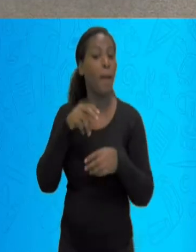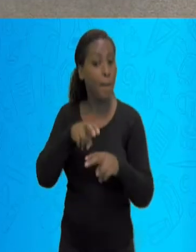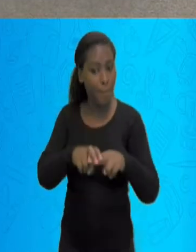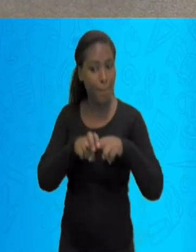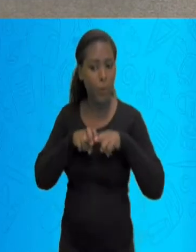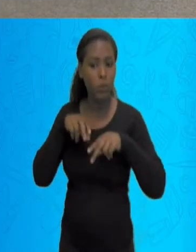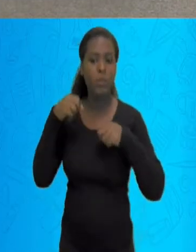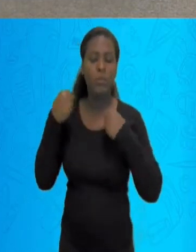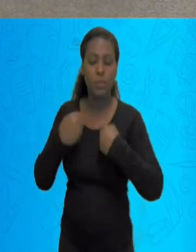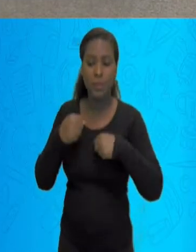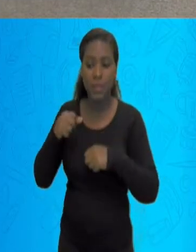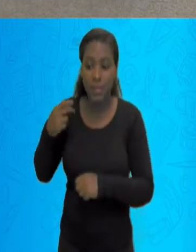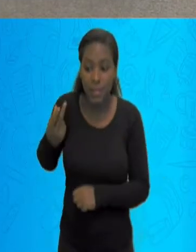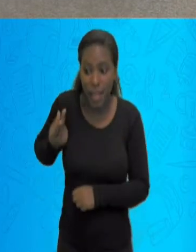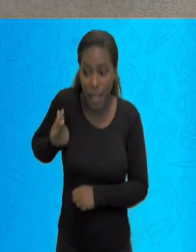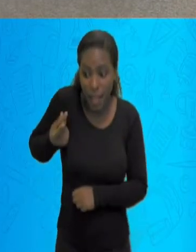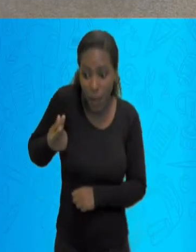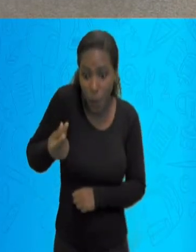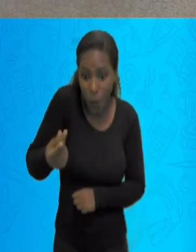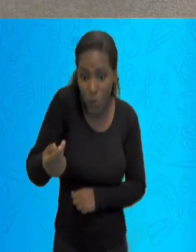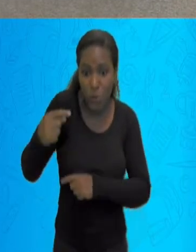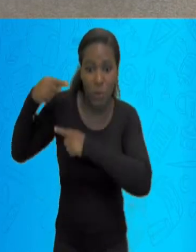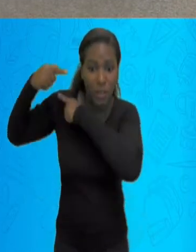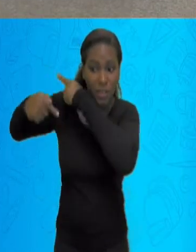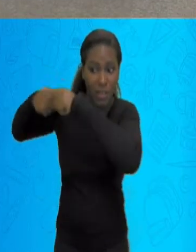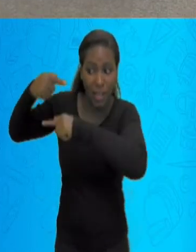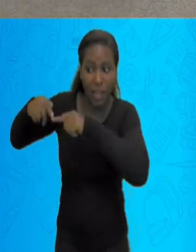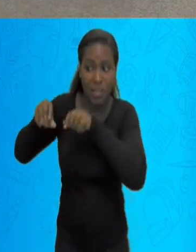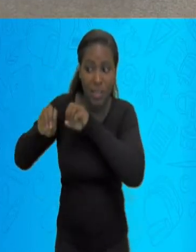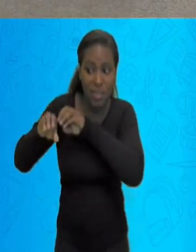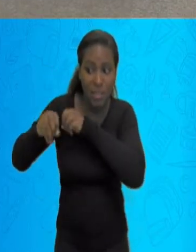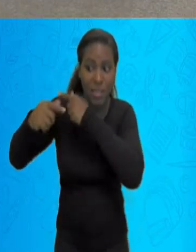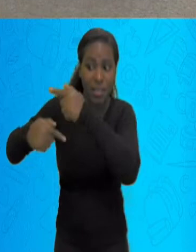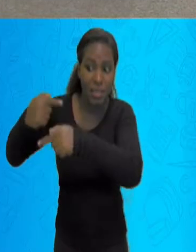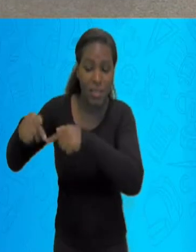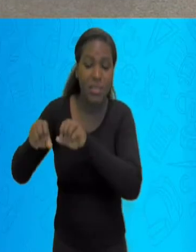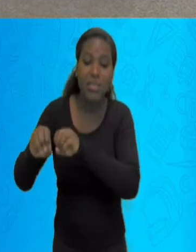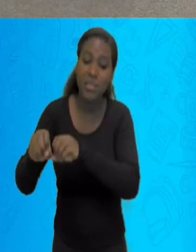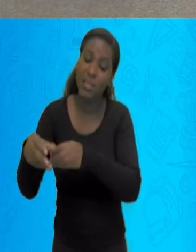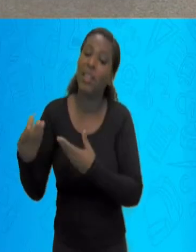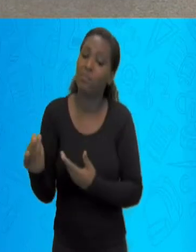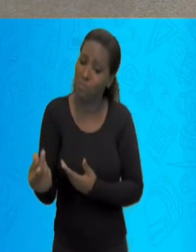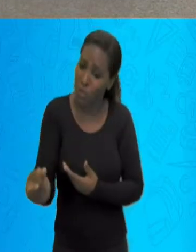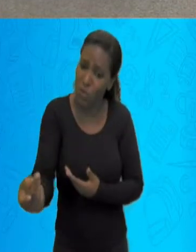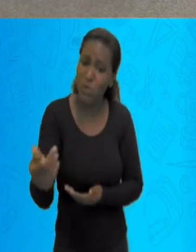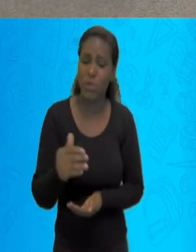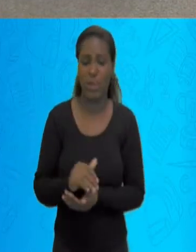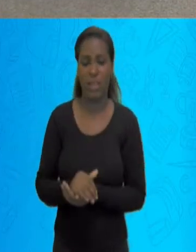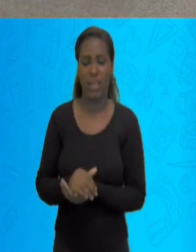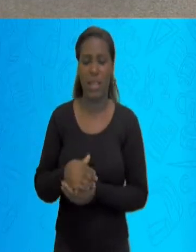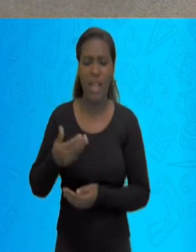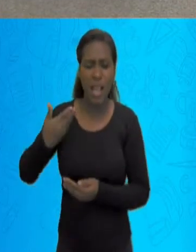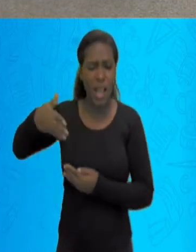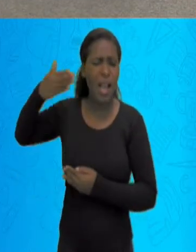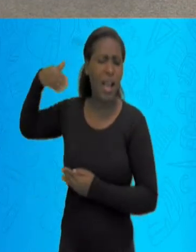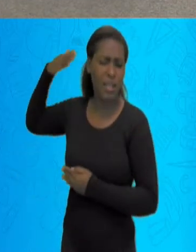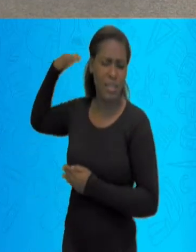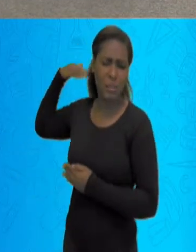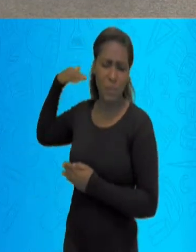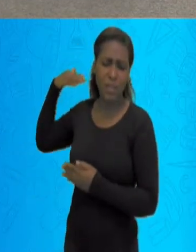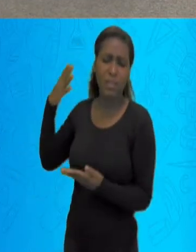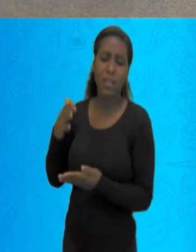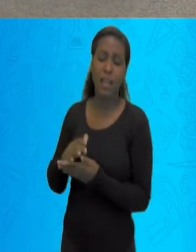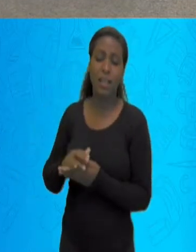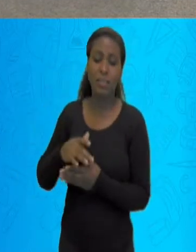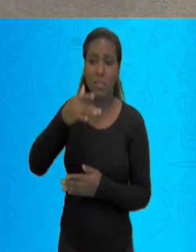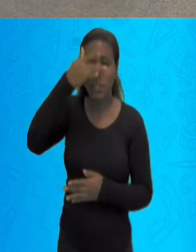folclore, muitas vezes, antigamente, as pessoas não preservavam, não estudavam sobre o folclore e ele não tinha